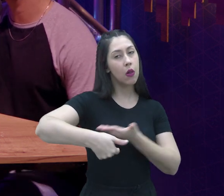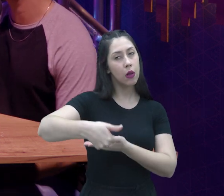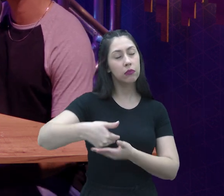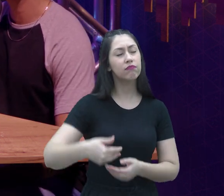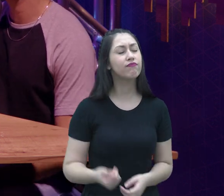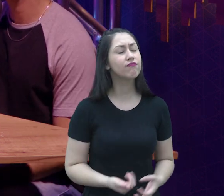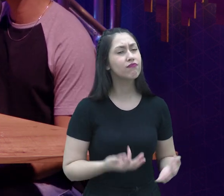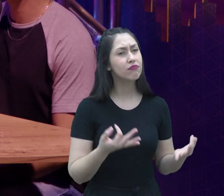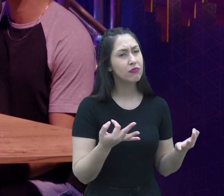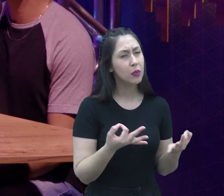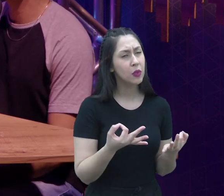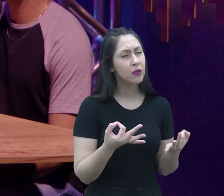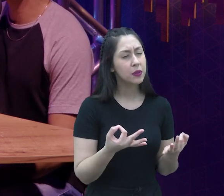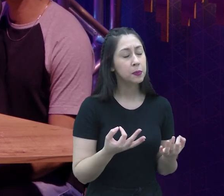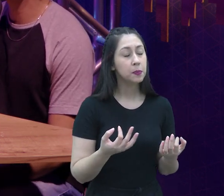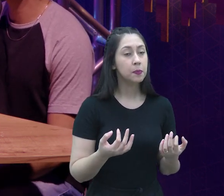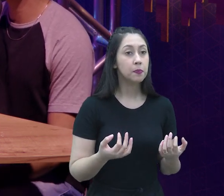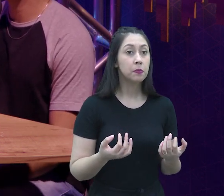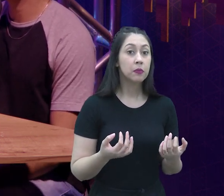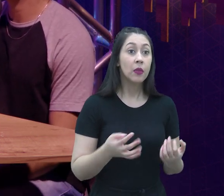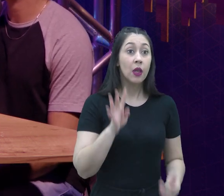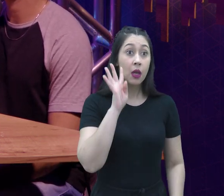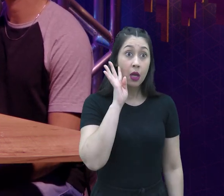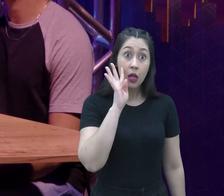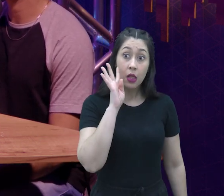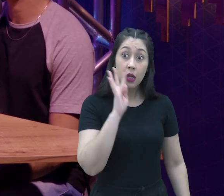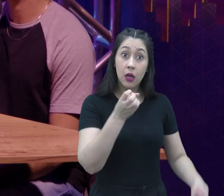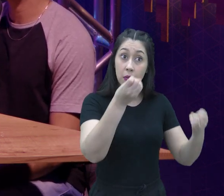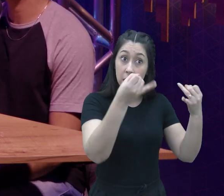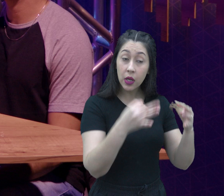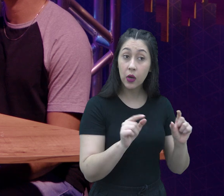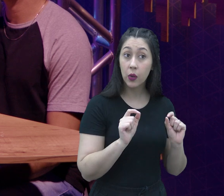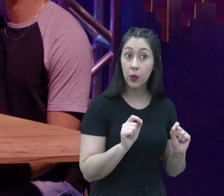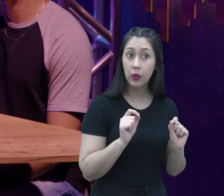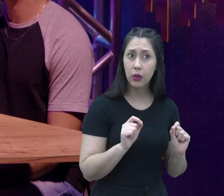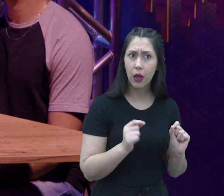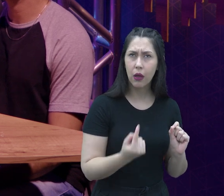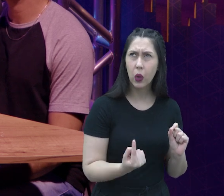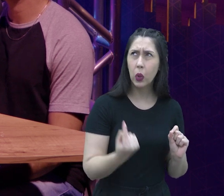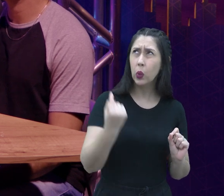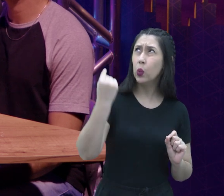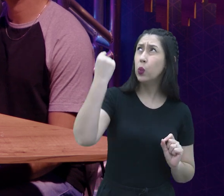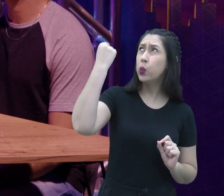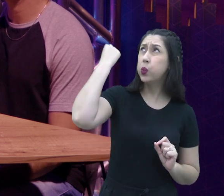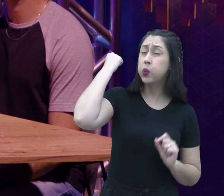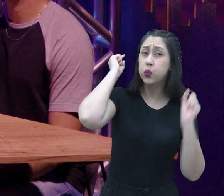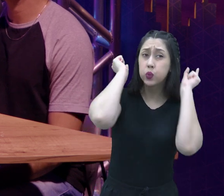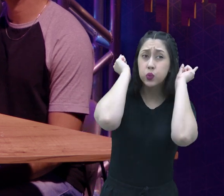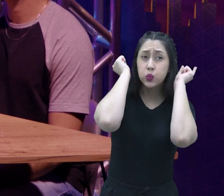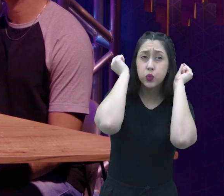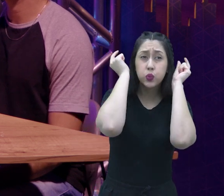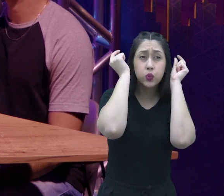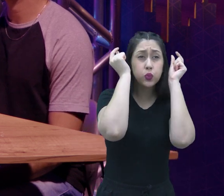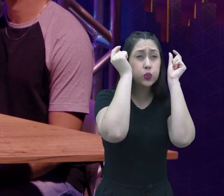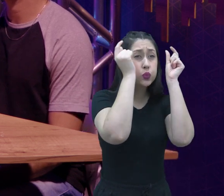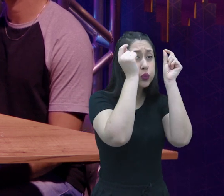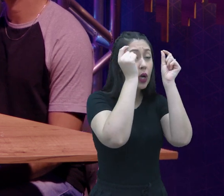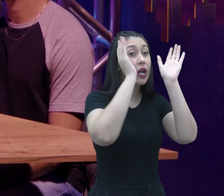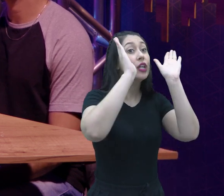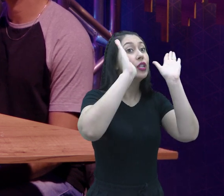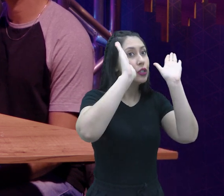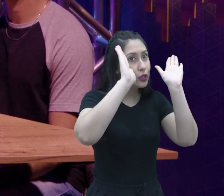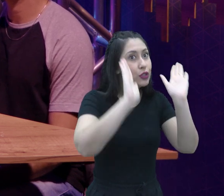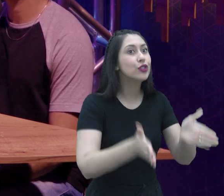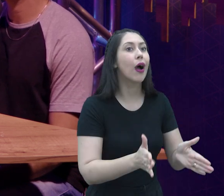trabalho do outro. Perfeito, Samu. E é legal a gente dizer que desde a Grécia Antiga, né, já existia essa ideia de